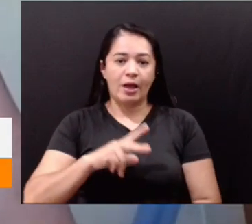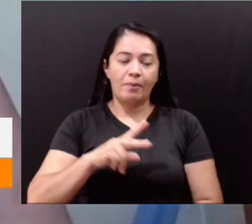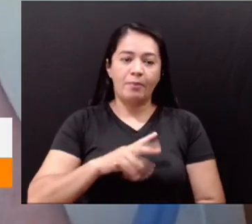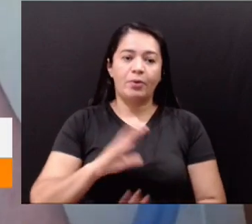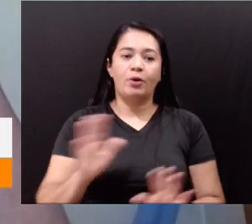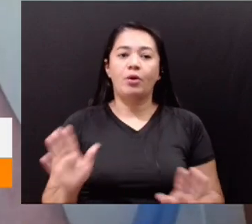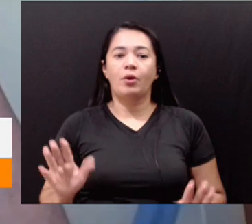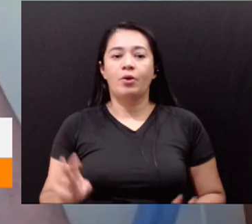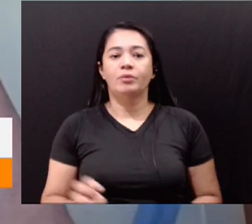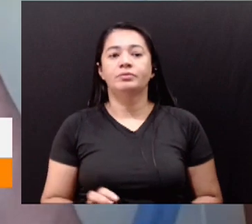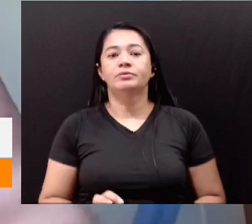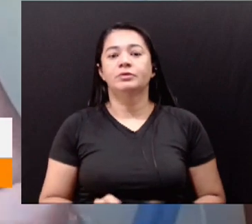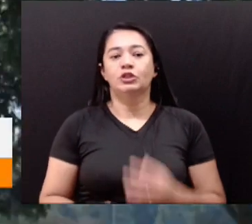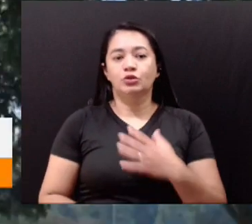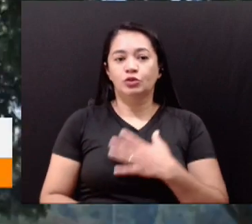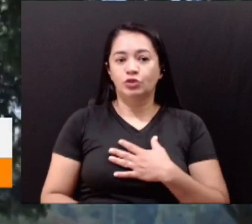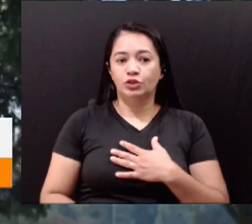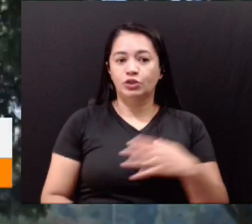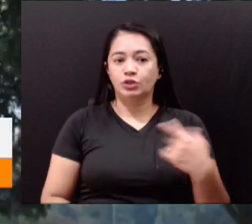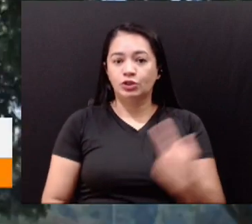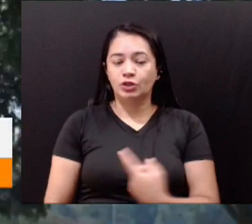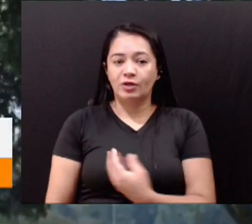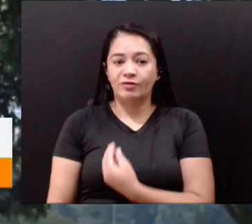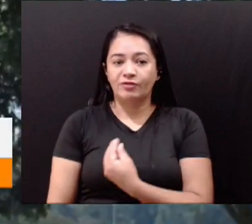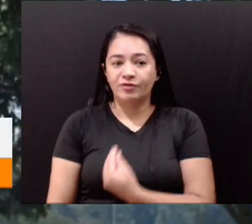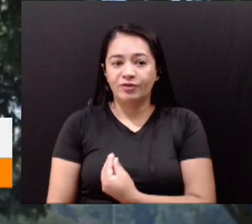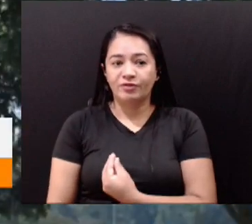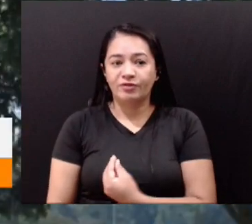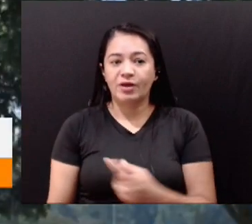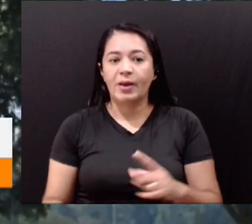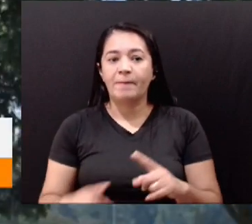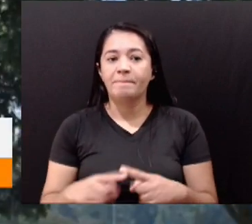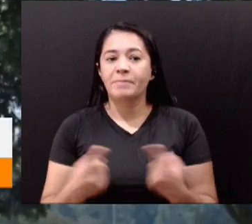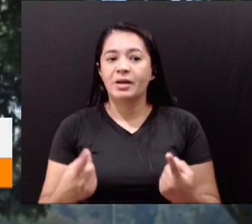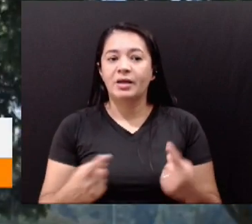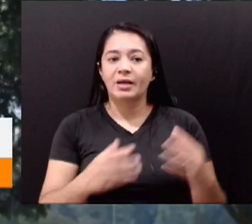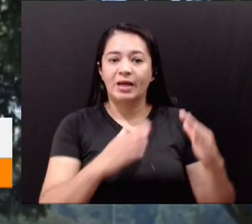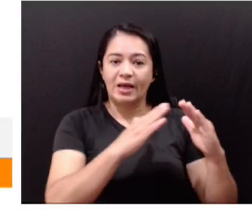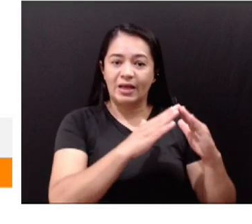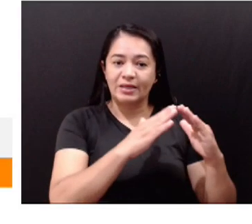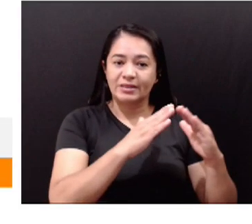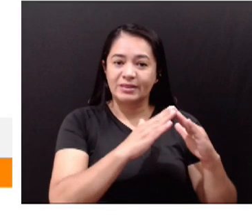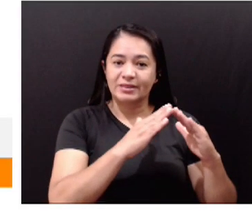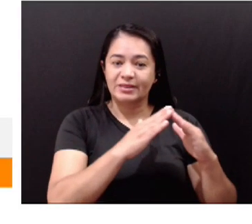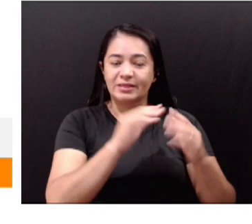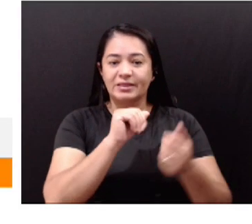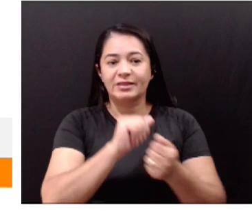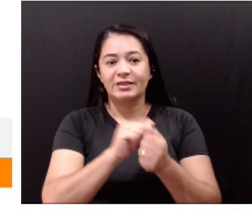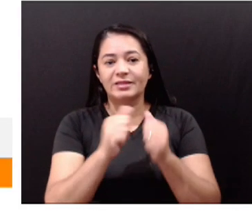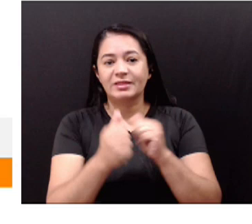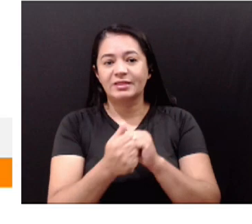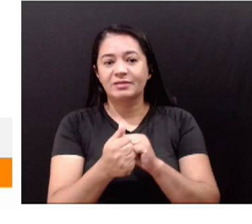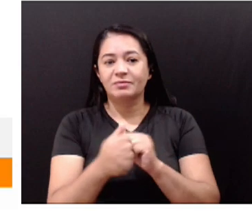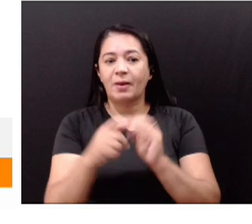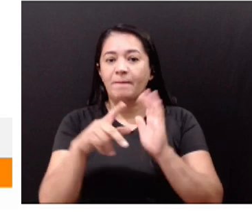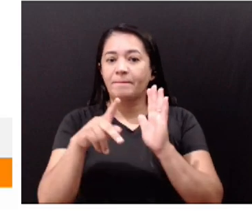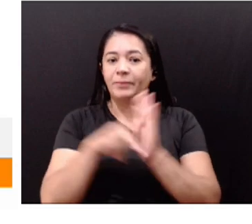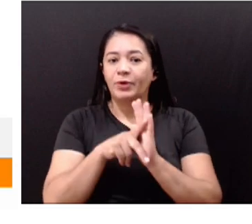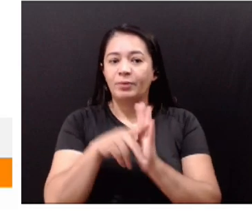que a gente vive, só que as casas são adaptadas para a velhice e